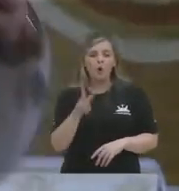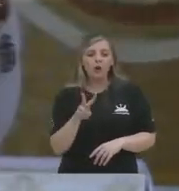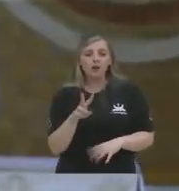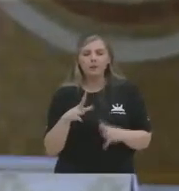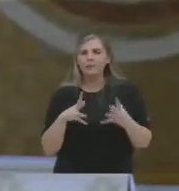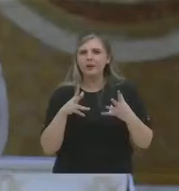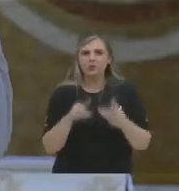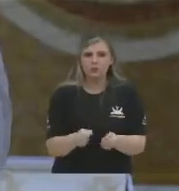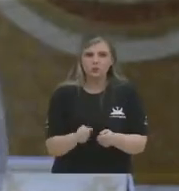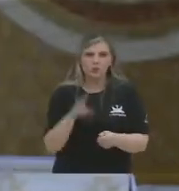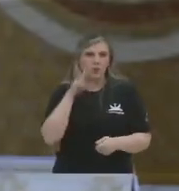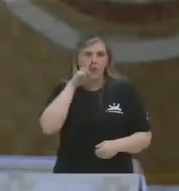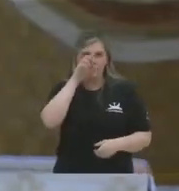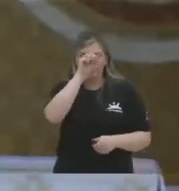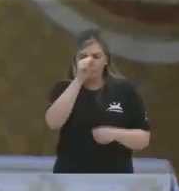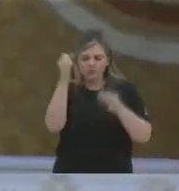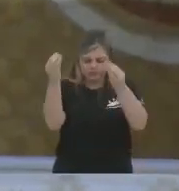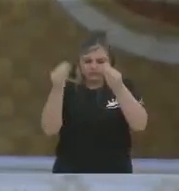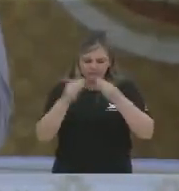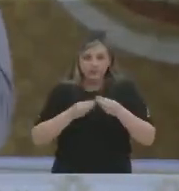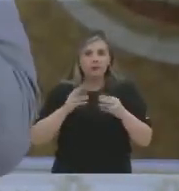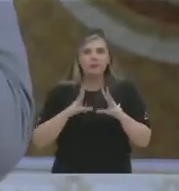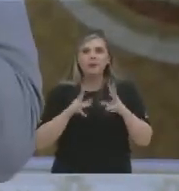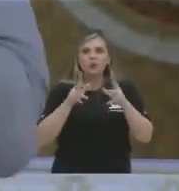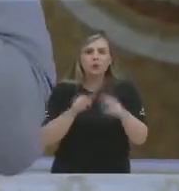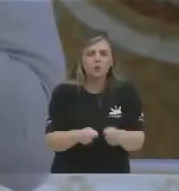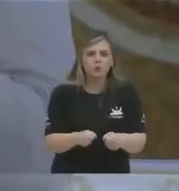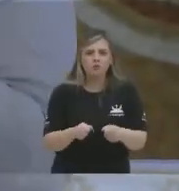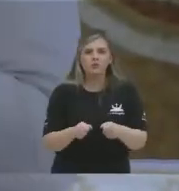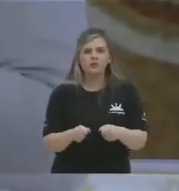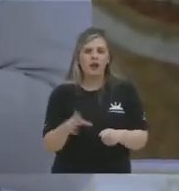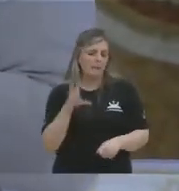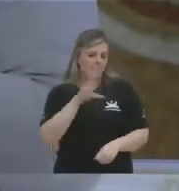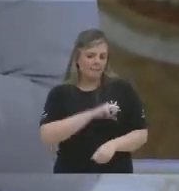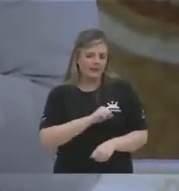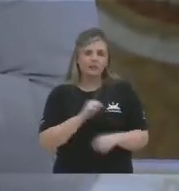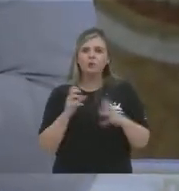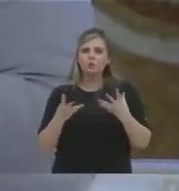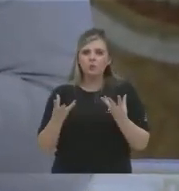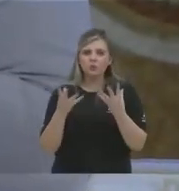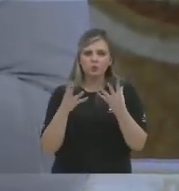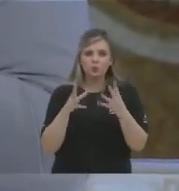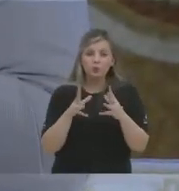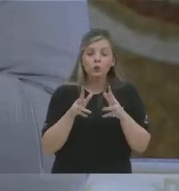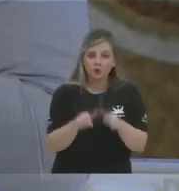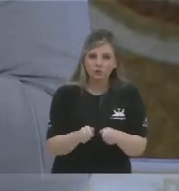a todos e amando a todos. Não adianta dizer que não.